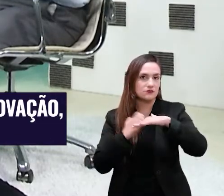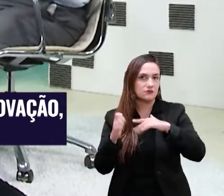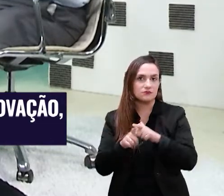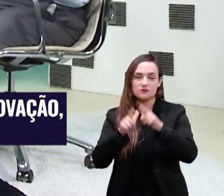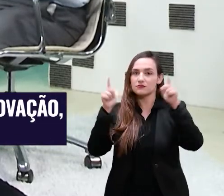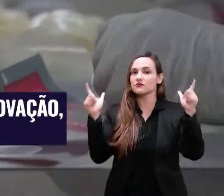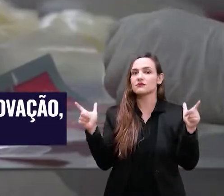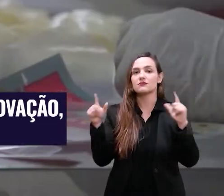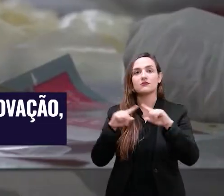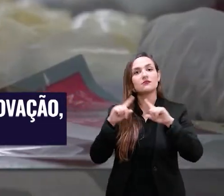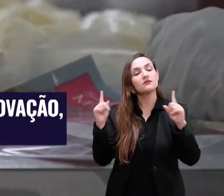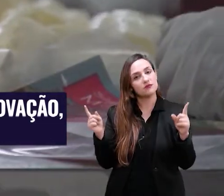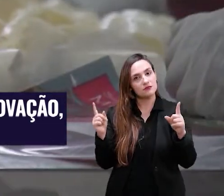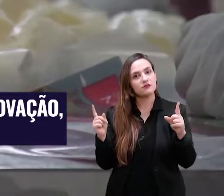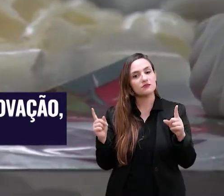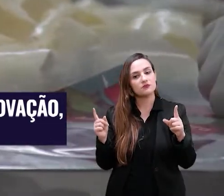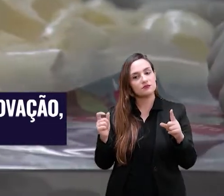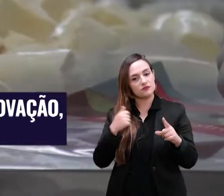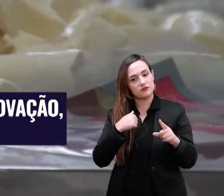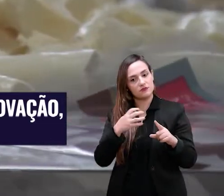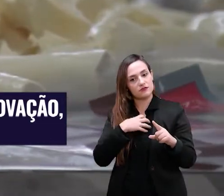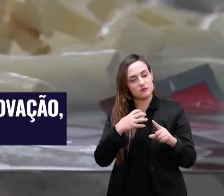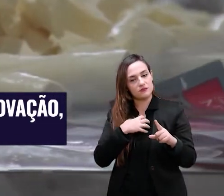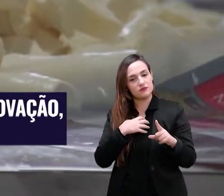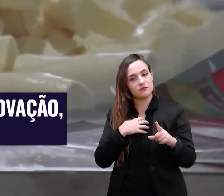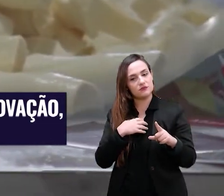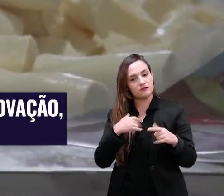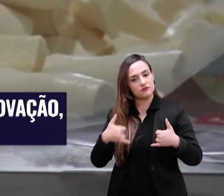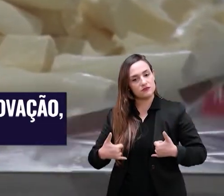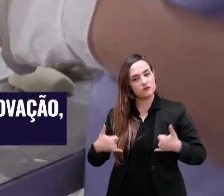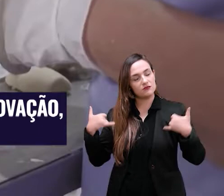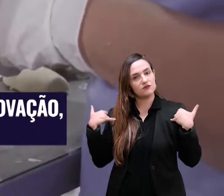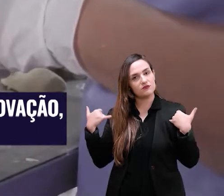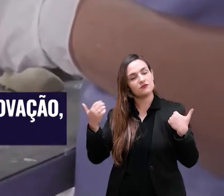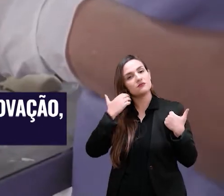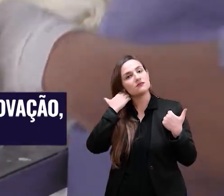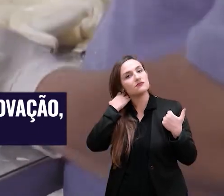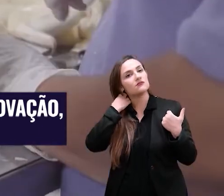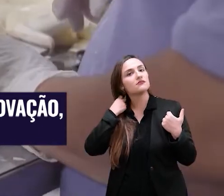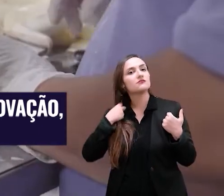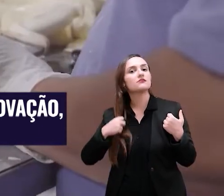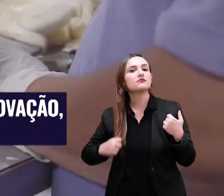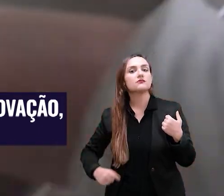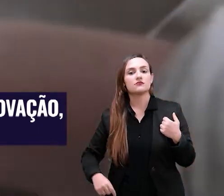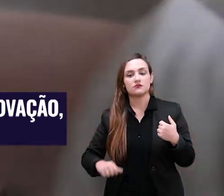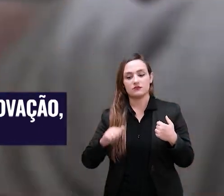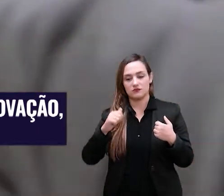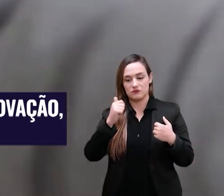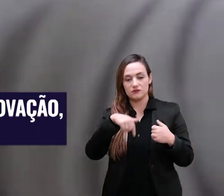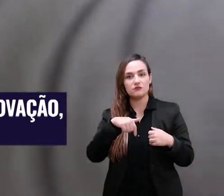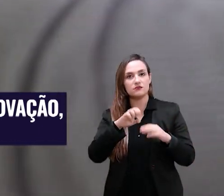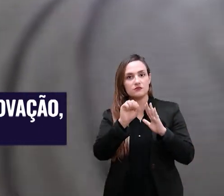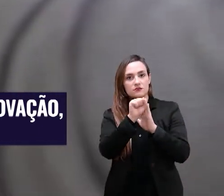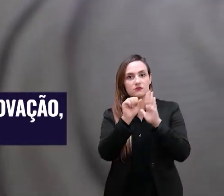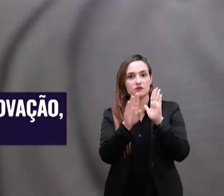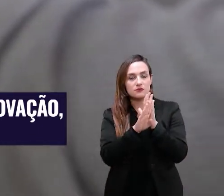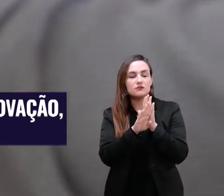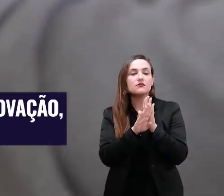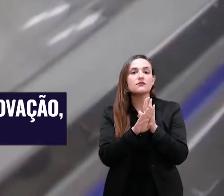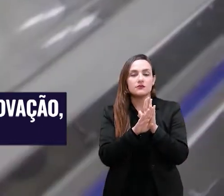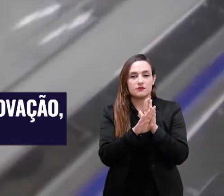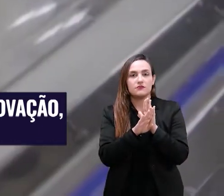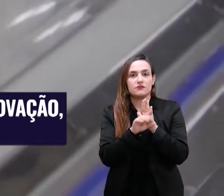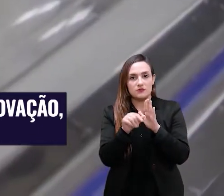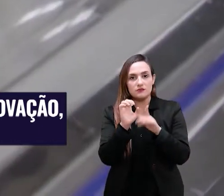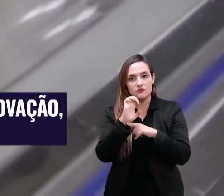empresas muito maior. Mas a gente se orgulha, enquanto colaborador do Sebrae de Mato Grosso do Sul, junto com o